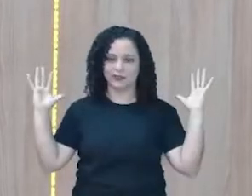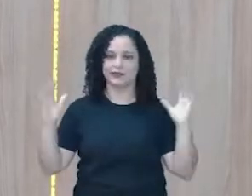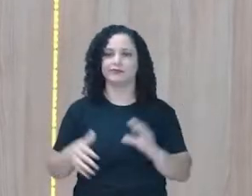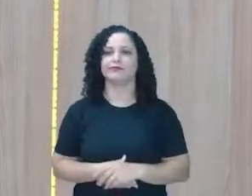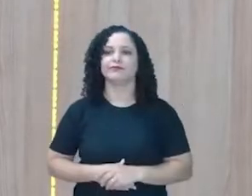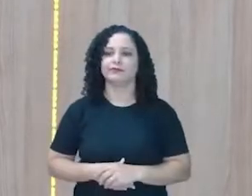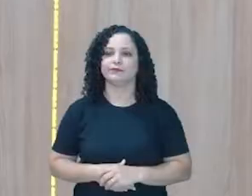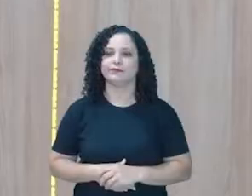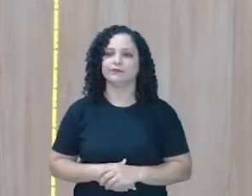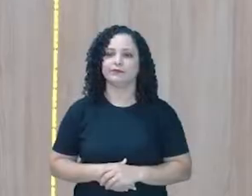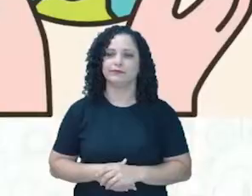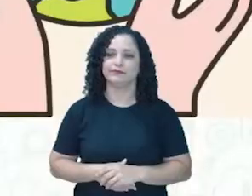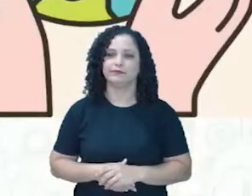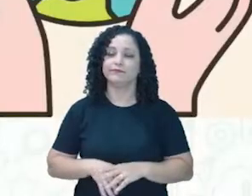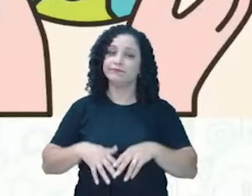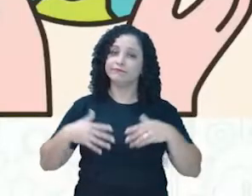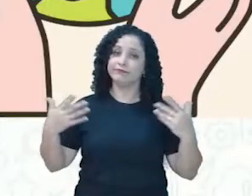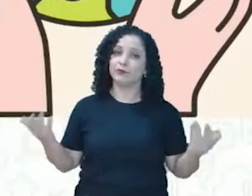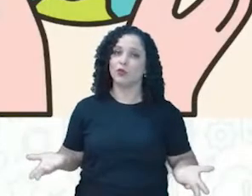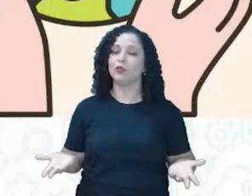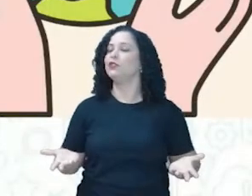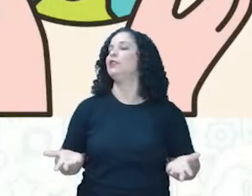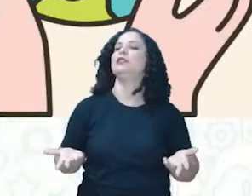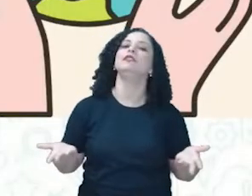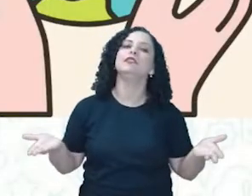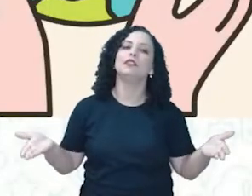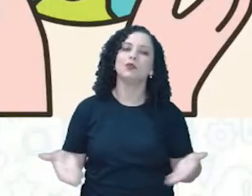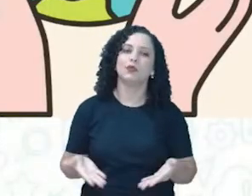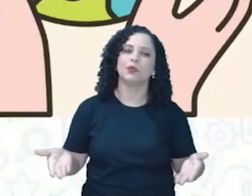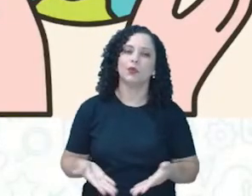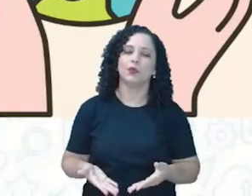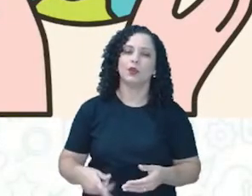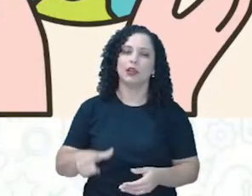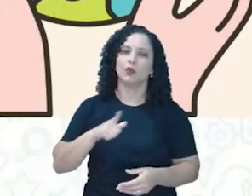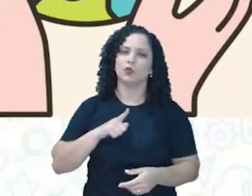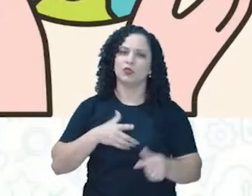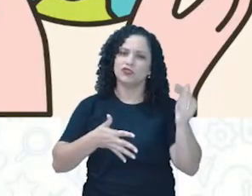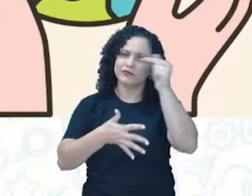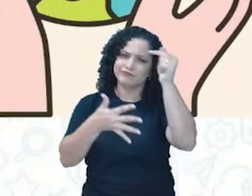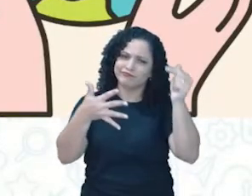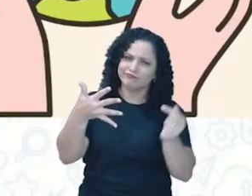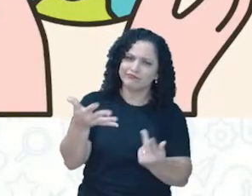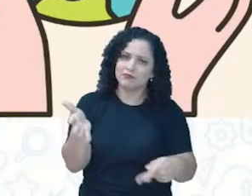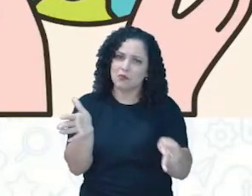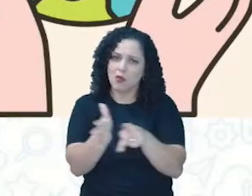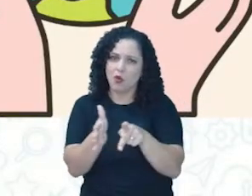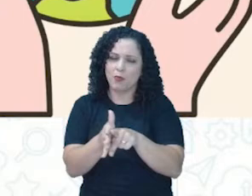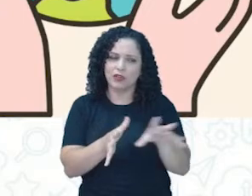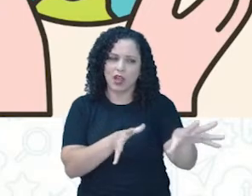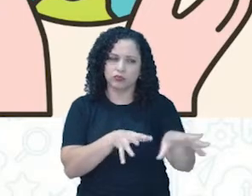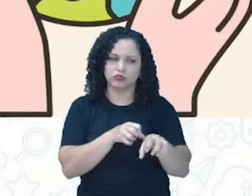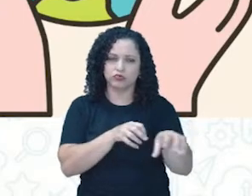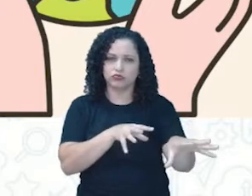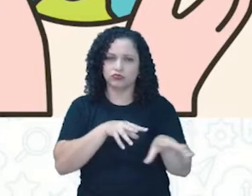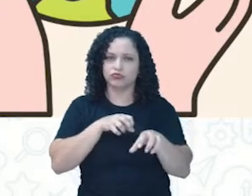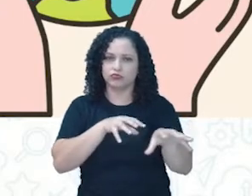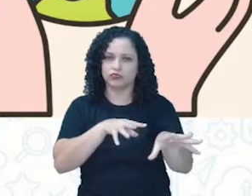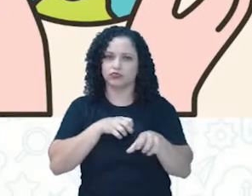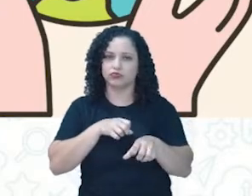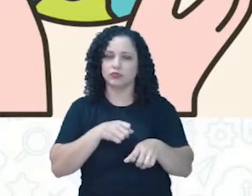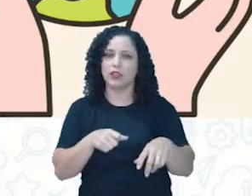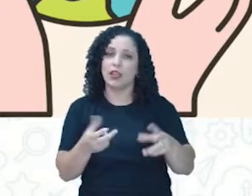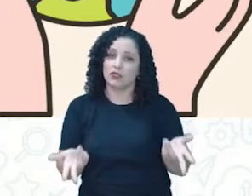enfim. Bom, e aí, né, com todas essas questões aí das explorações dos